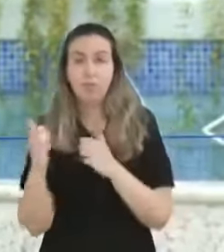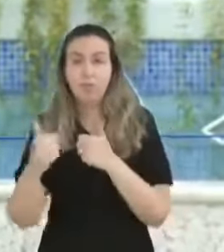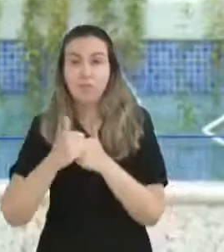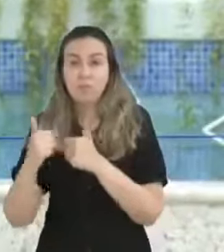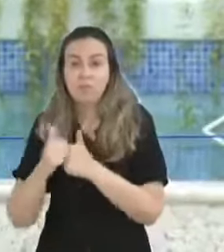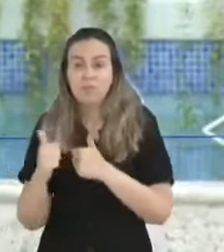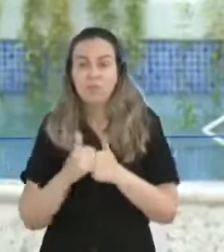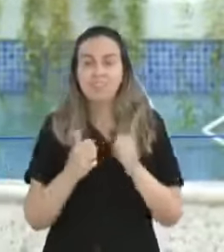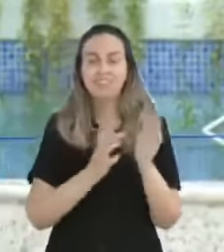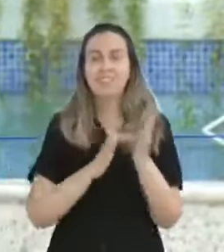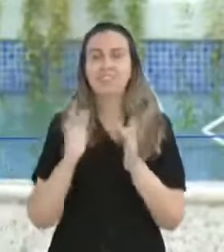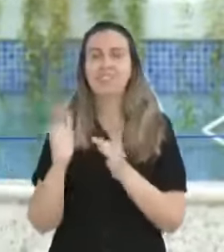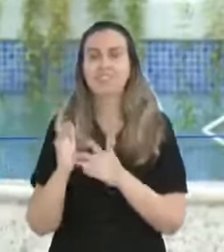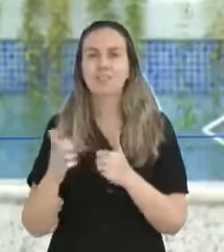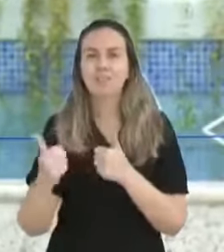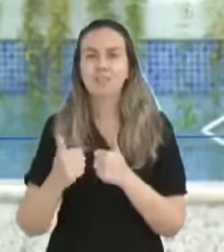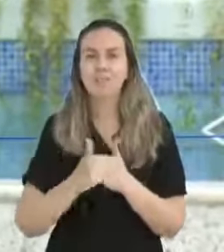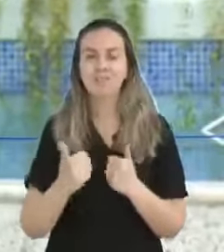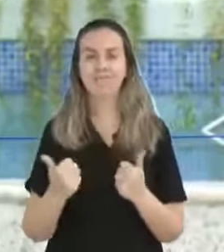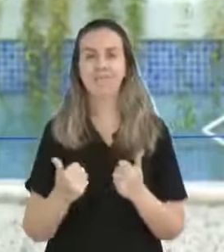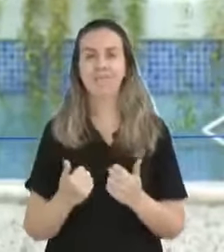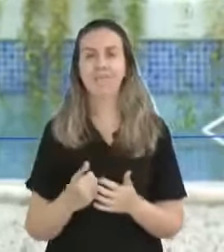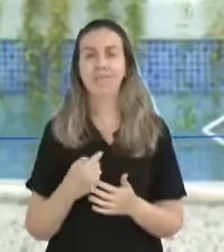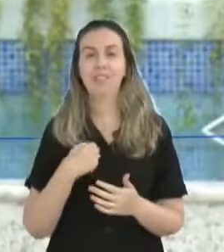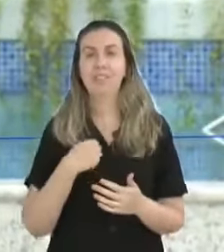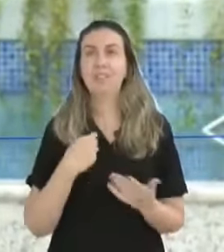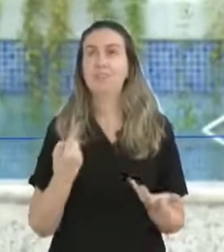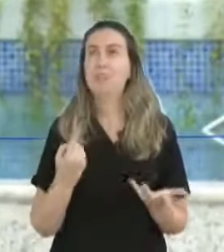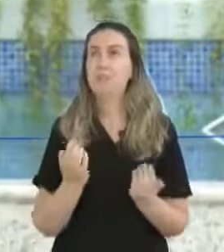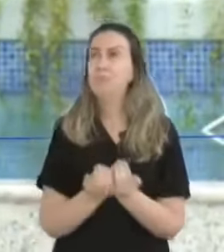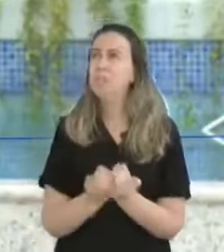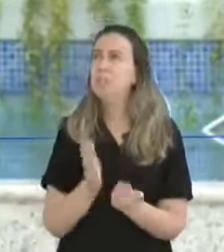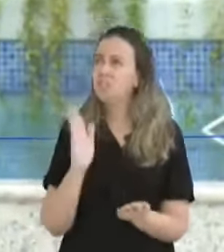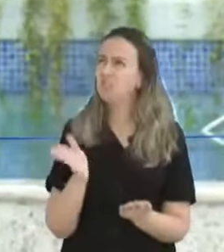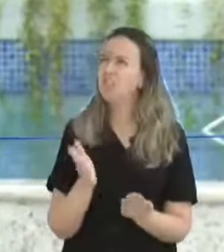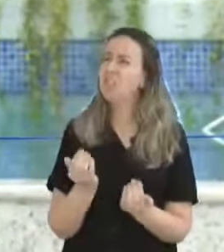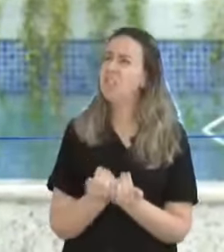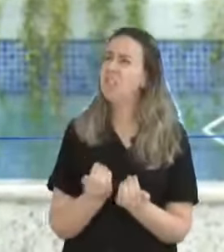Dizendo: Senhor, eu achei que eu era convertido,